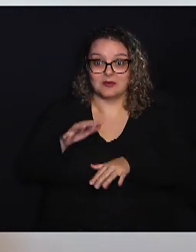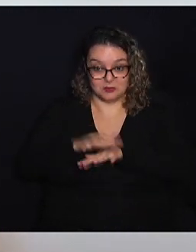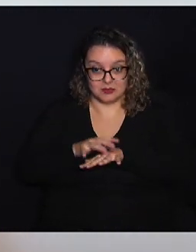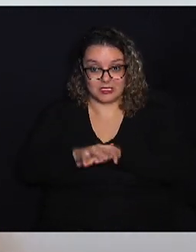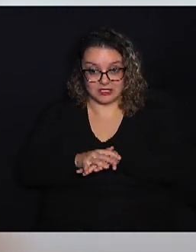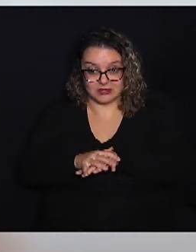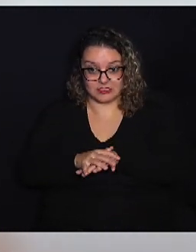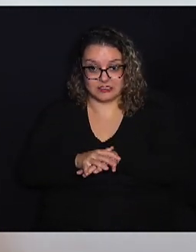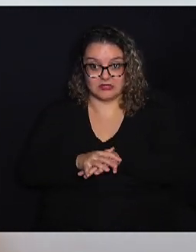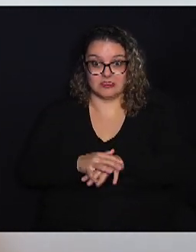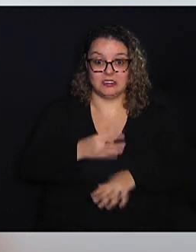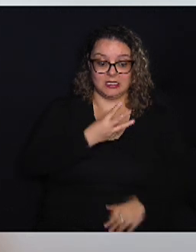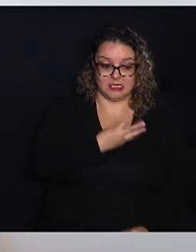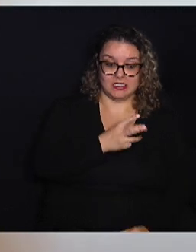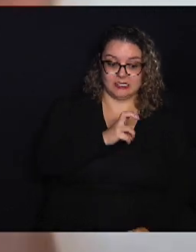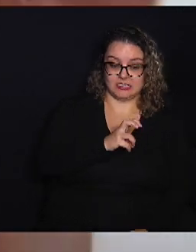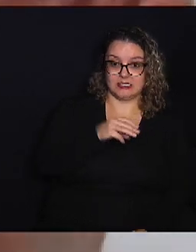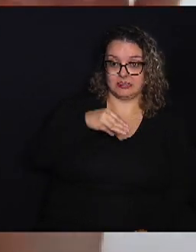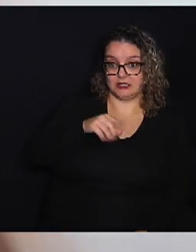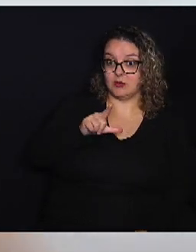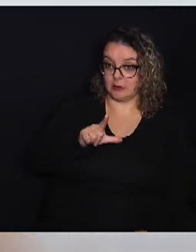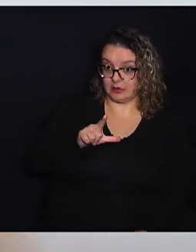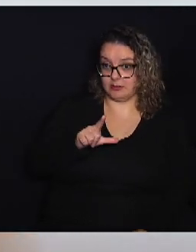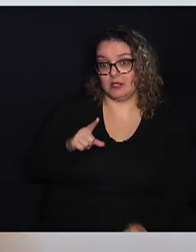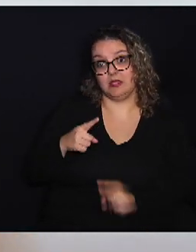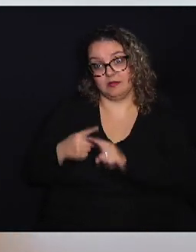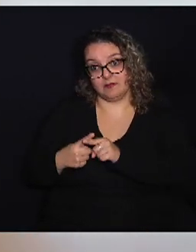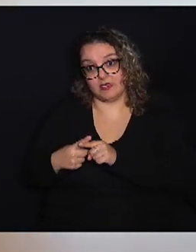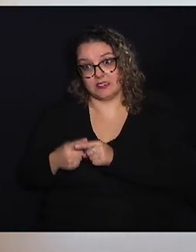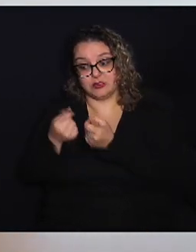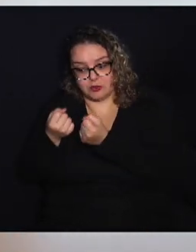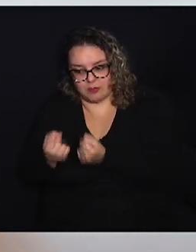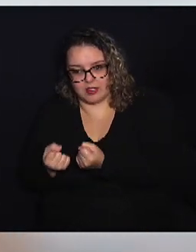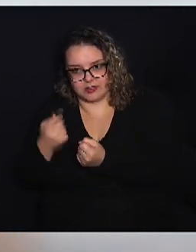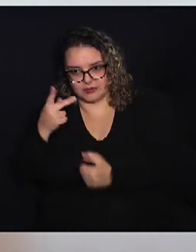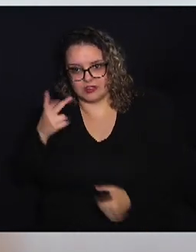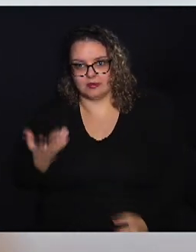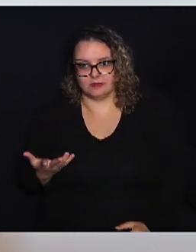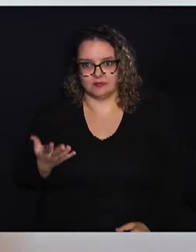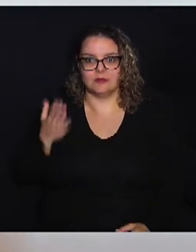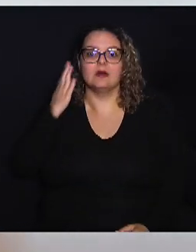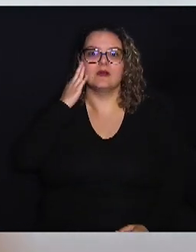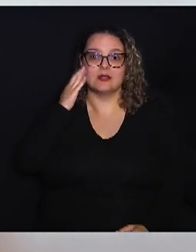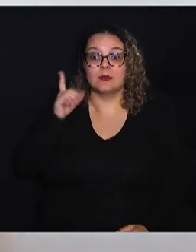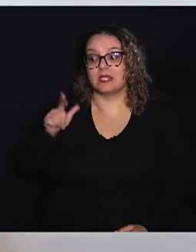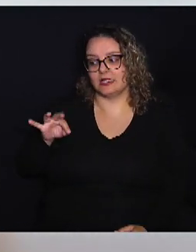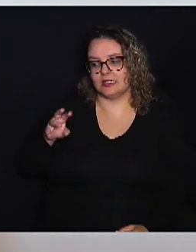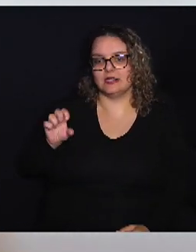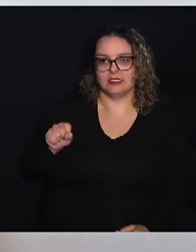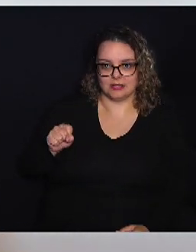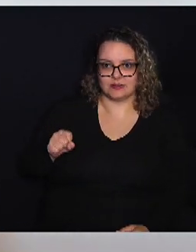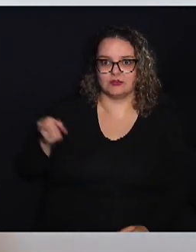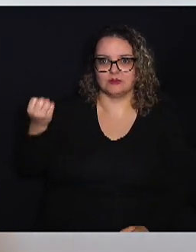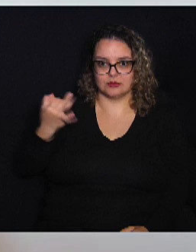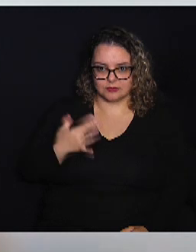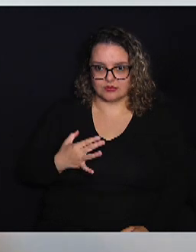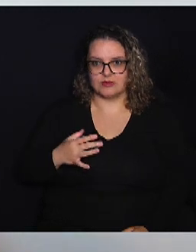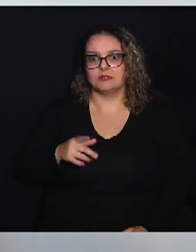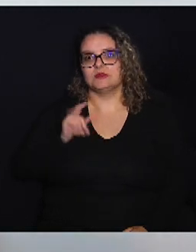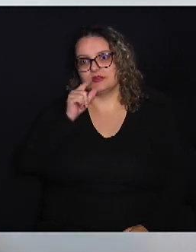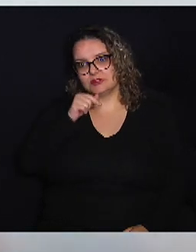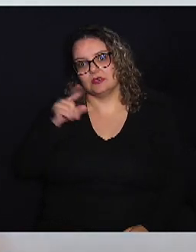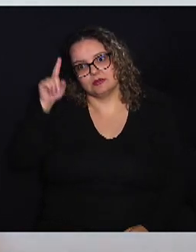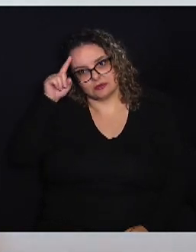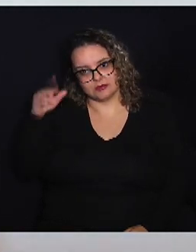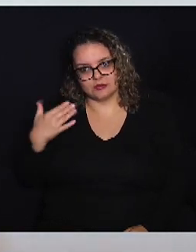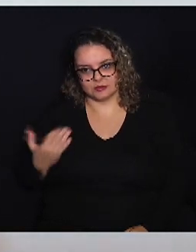matemática. 35 ml vezes o seu peso. Você vai saber em litros quanto é que se tem que consumir de água por dia